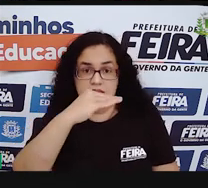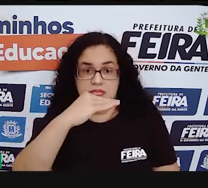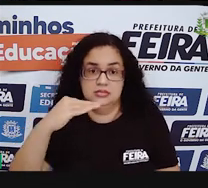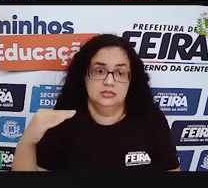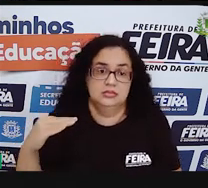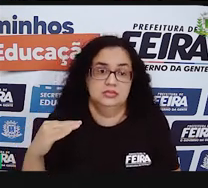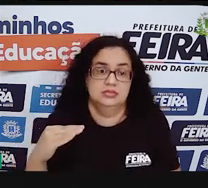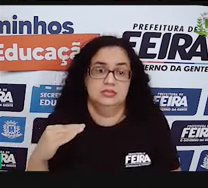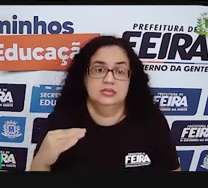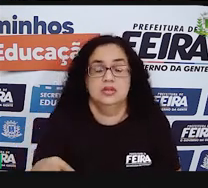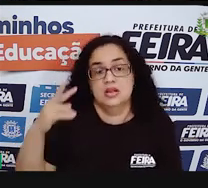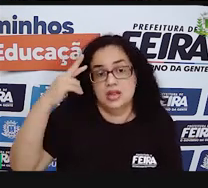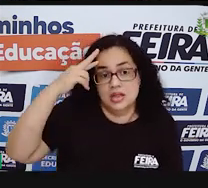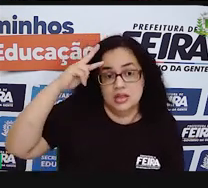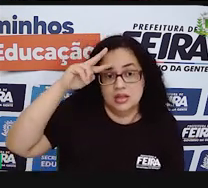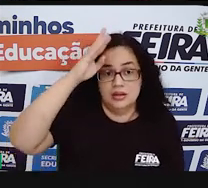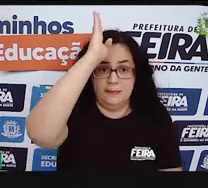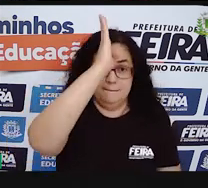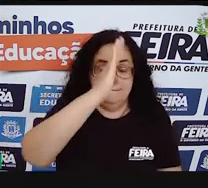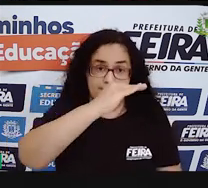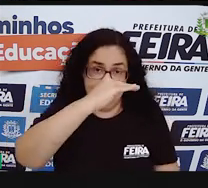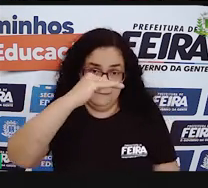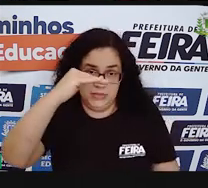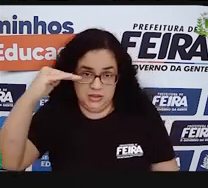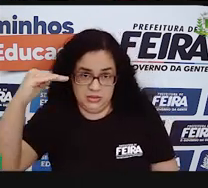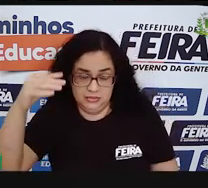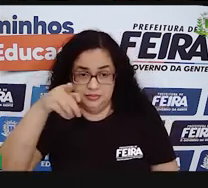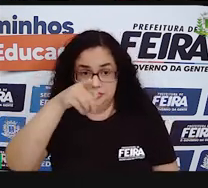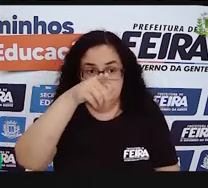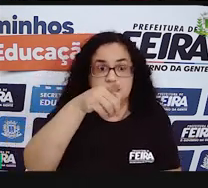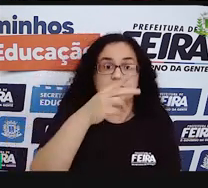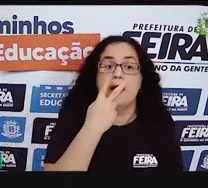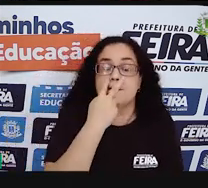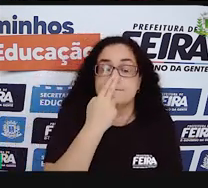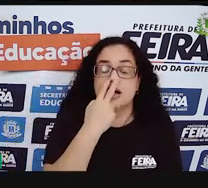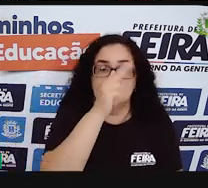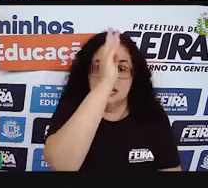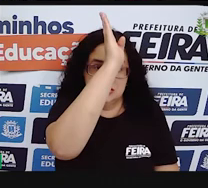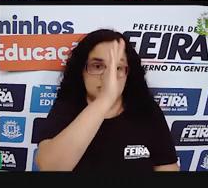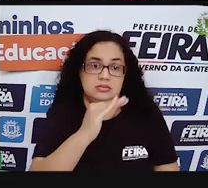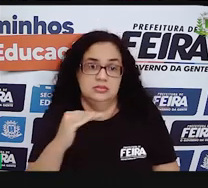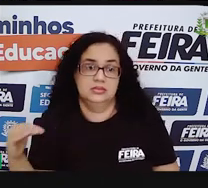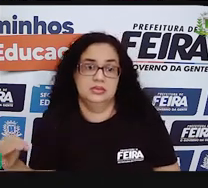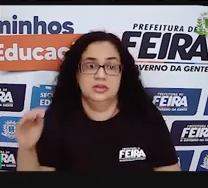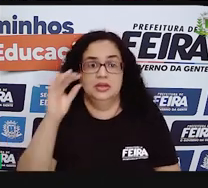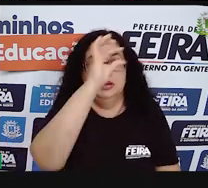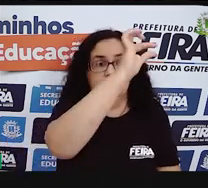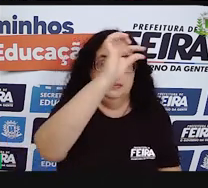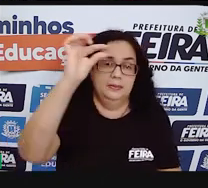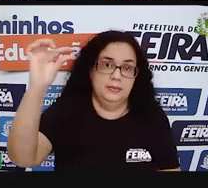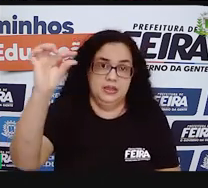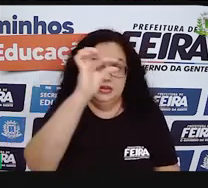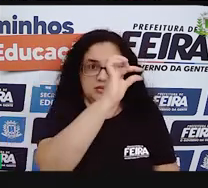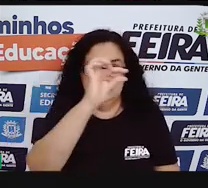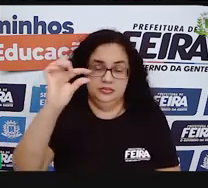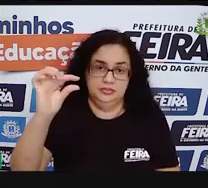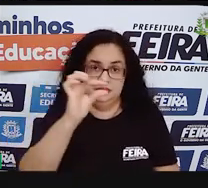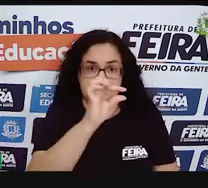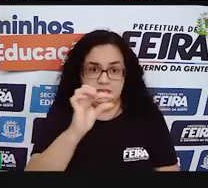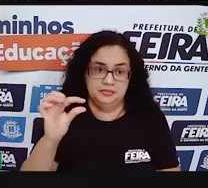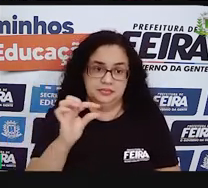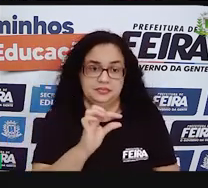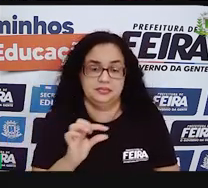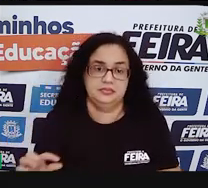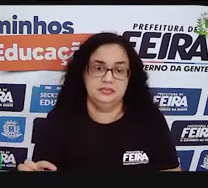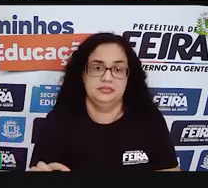de gráfico, que é o gráfico de barras, bem parecido com o de colunas, né? Mas aí as figuras lá estão na vertical,